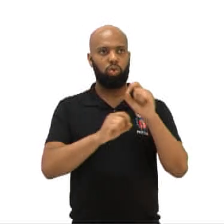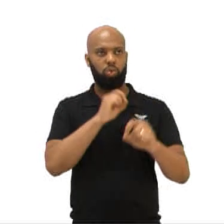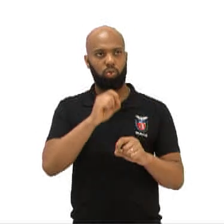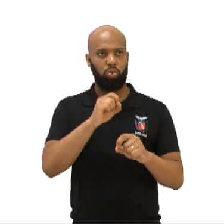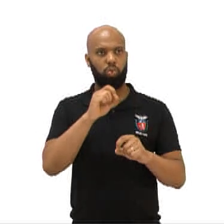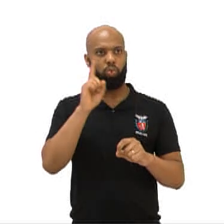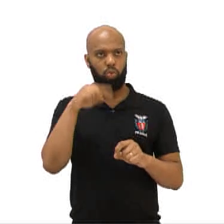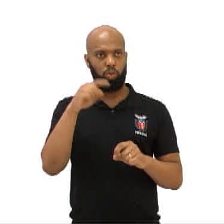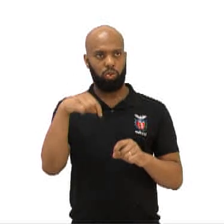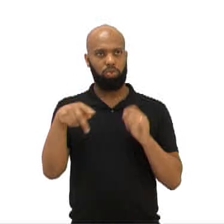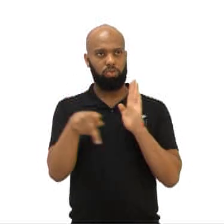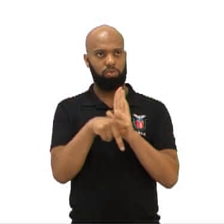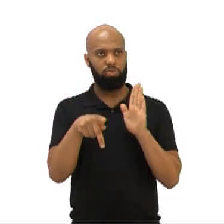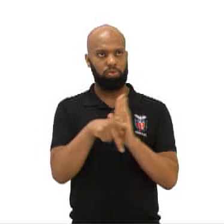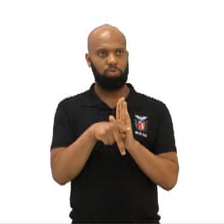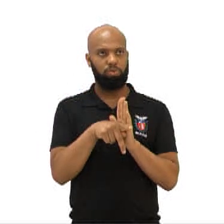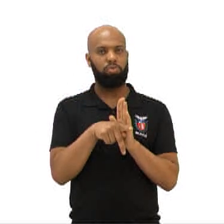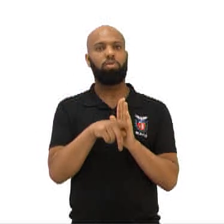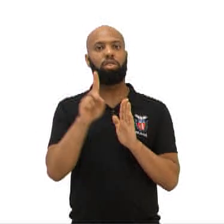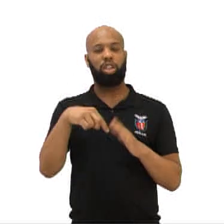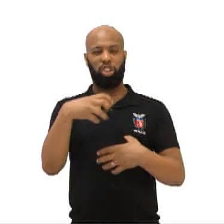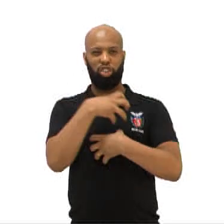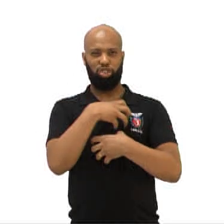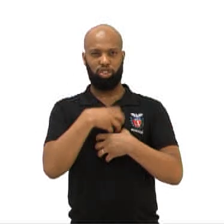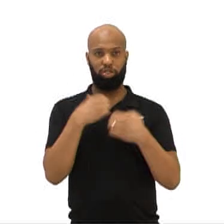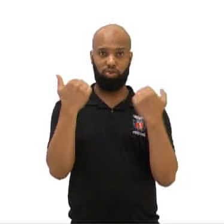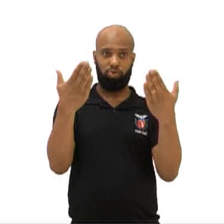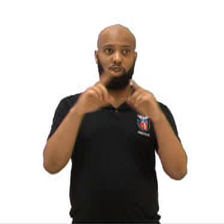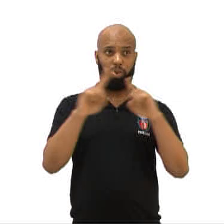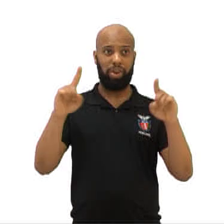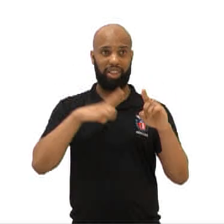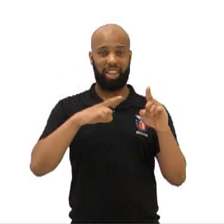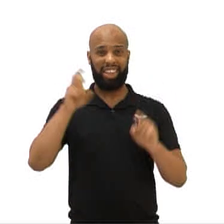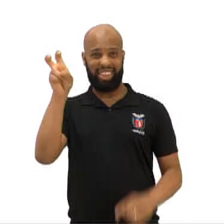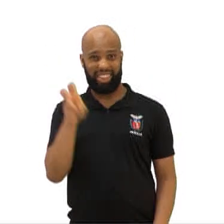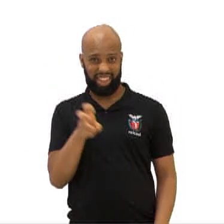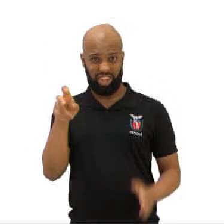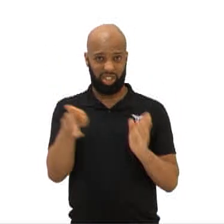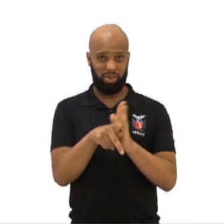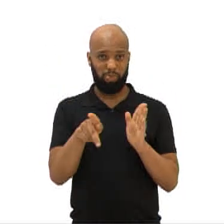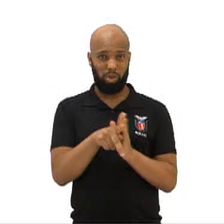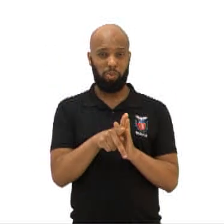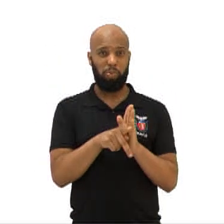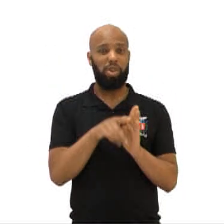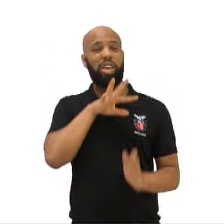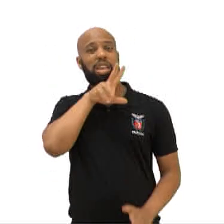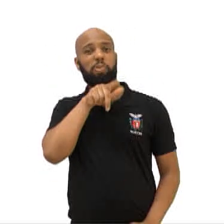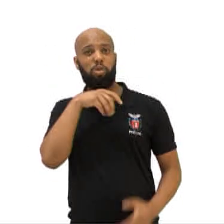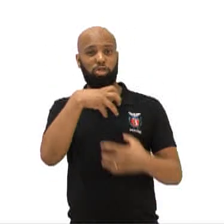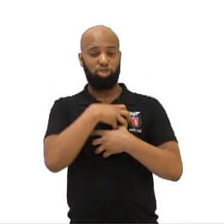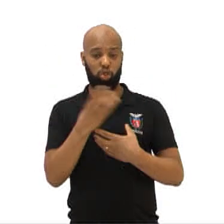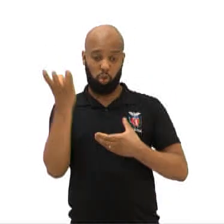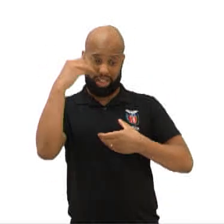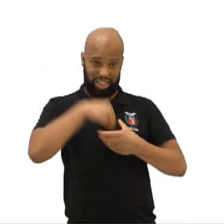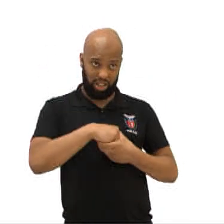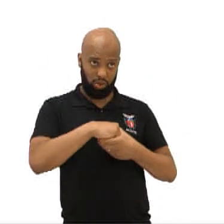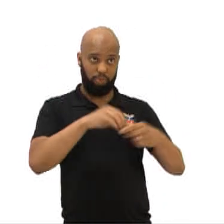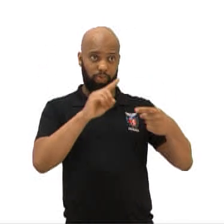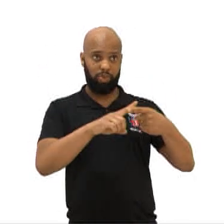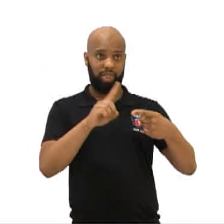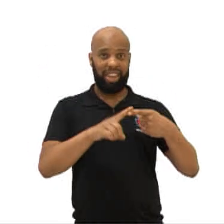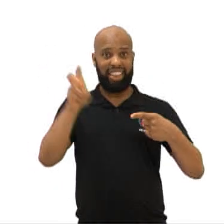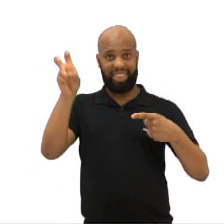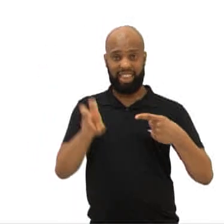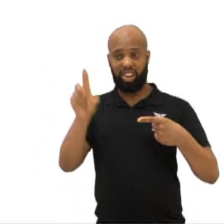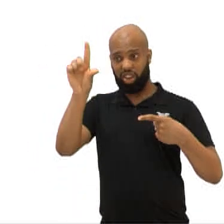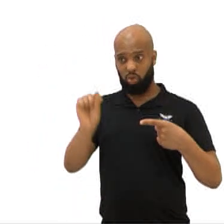produção de calor em animais endotérmicos, o que vai acontecer com essa taxa metabólica? Alternativa A, reduz se a temperatura